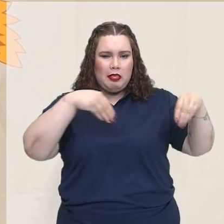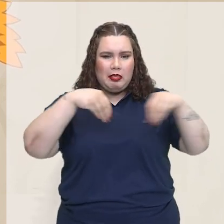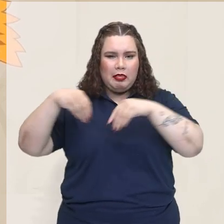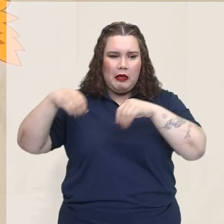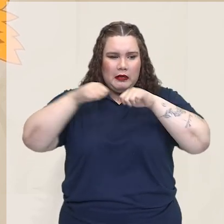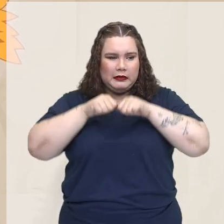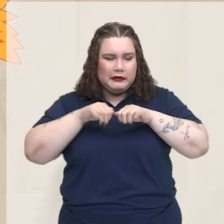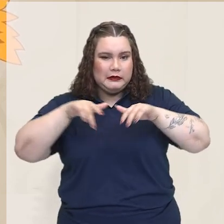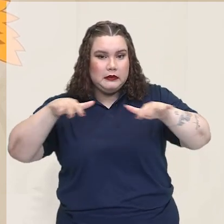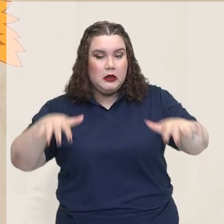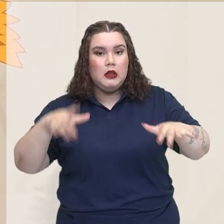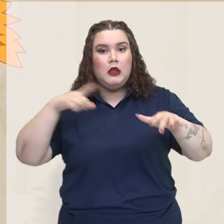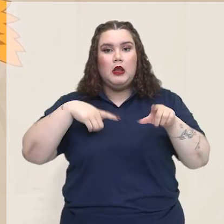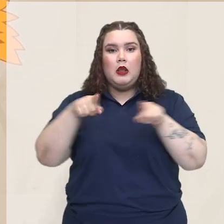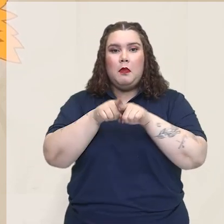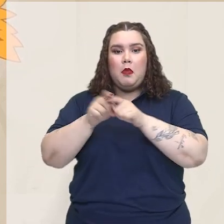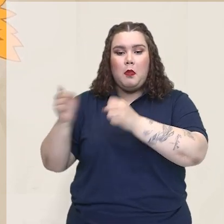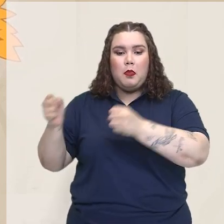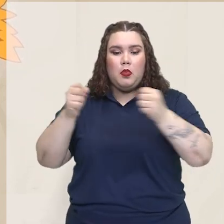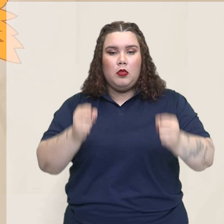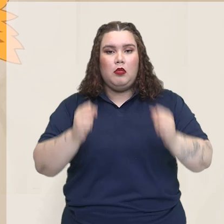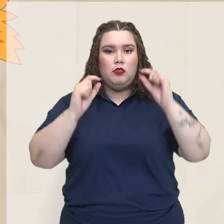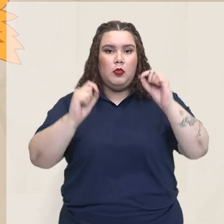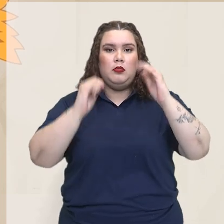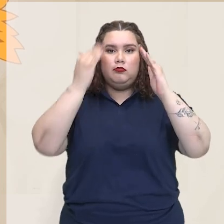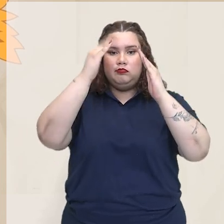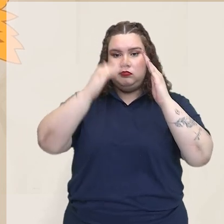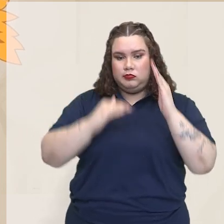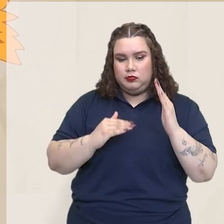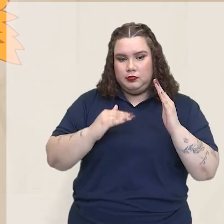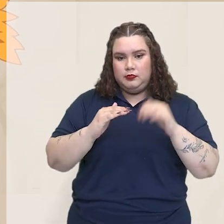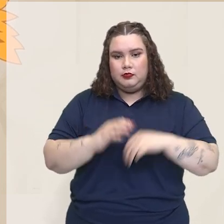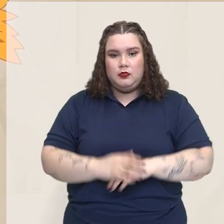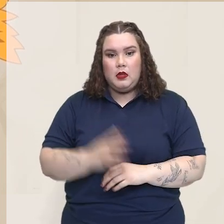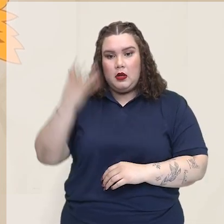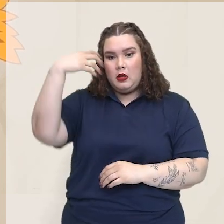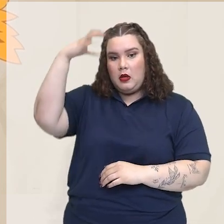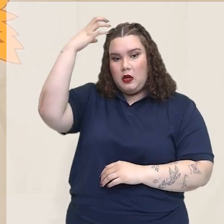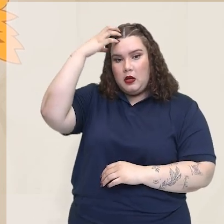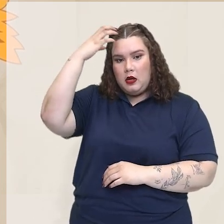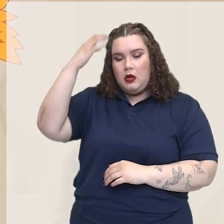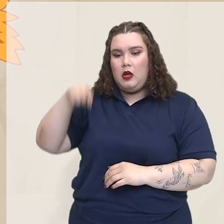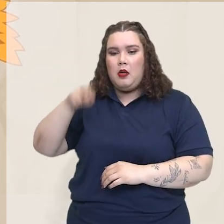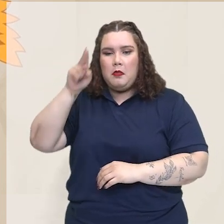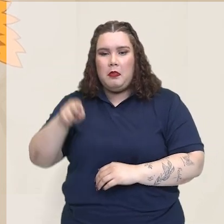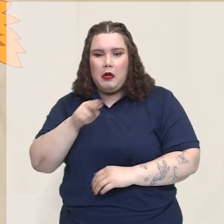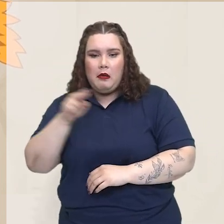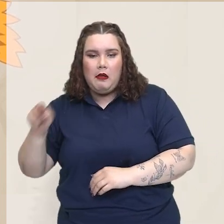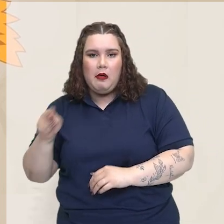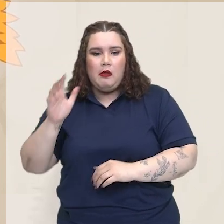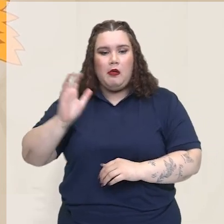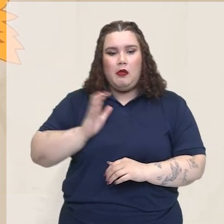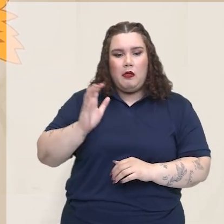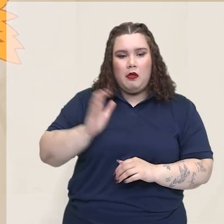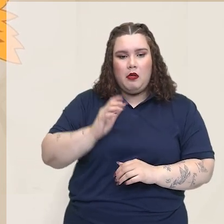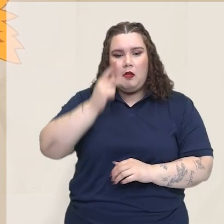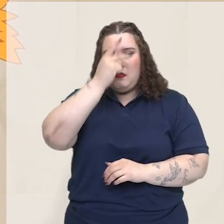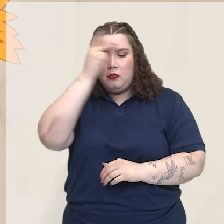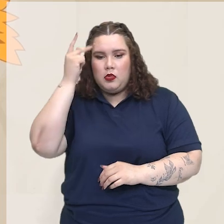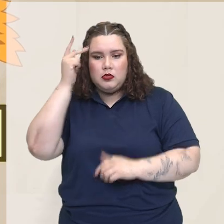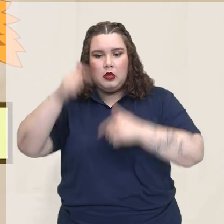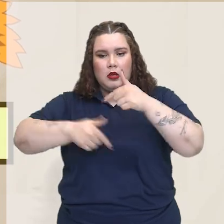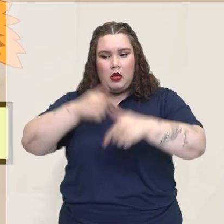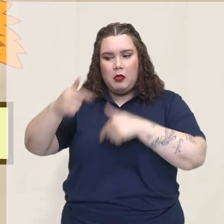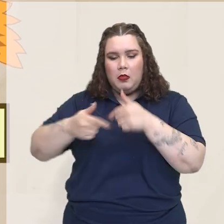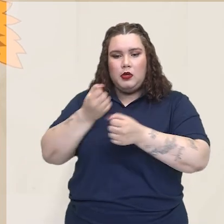que definia a hierarquia social. Ela era dividida em rei, clero, nobreza, vilões,